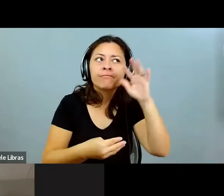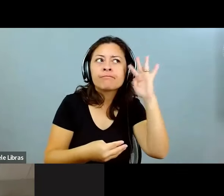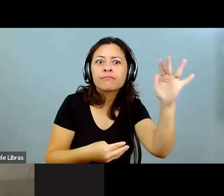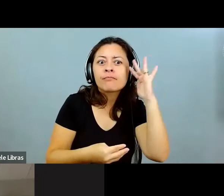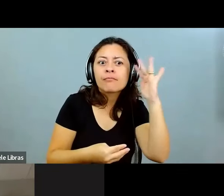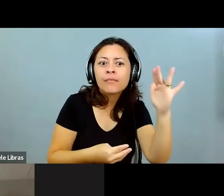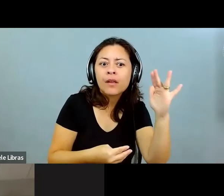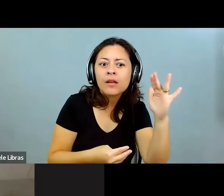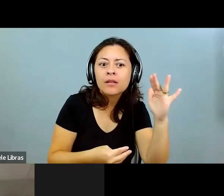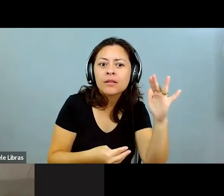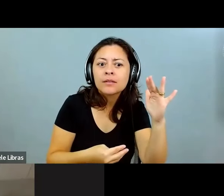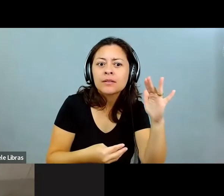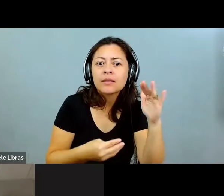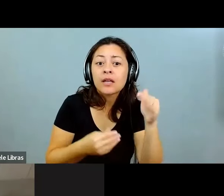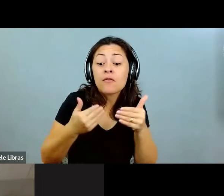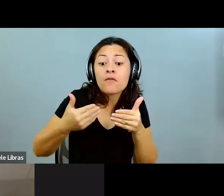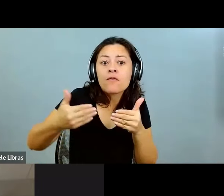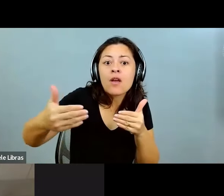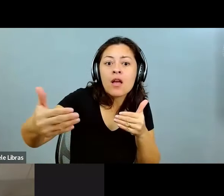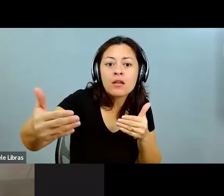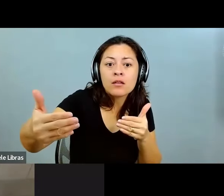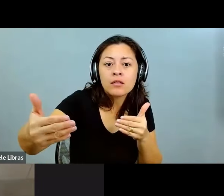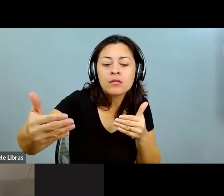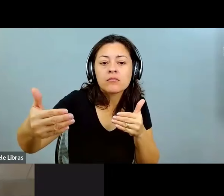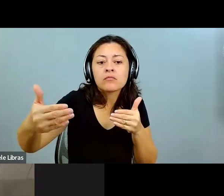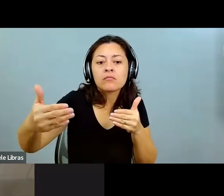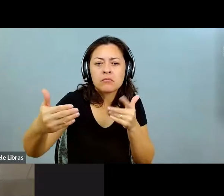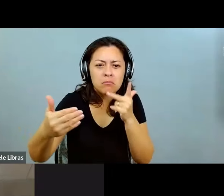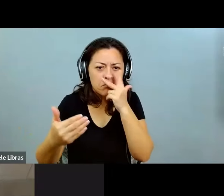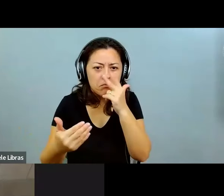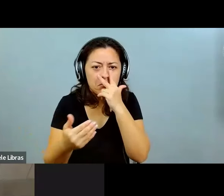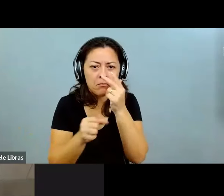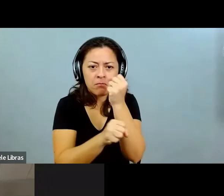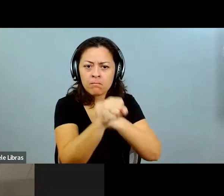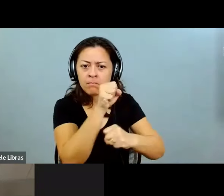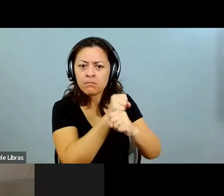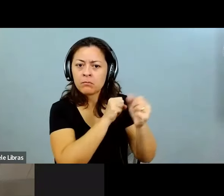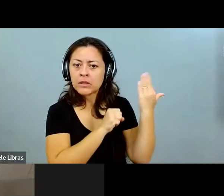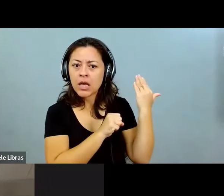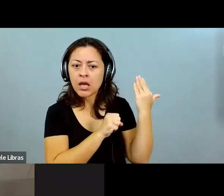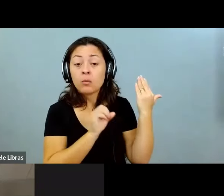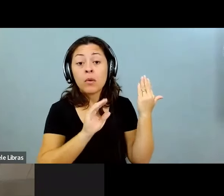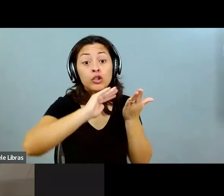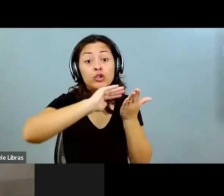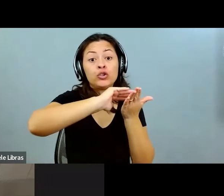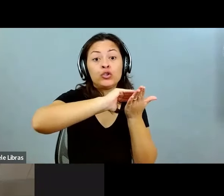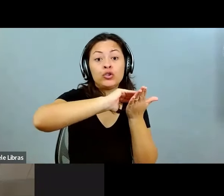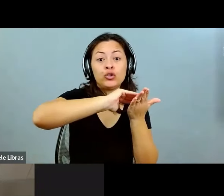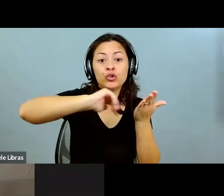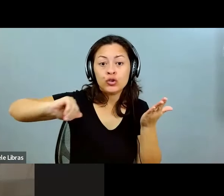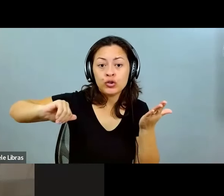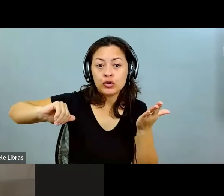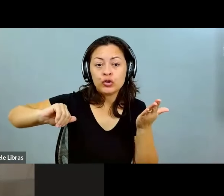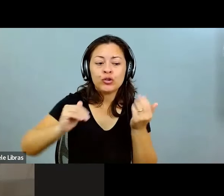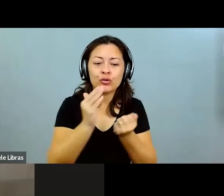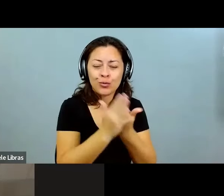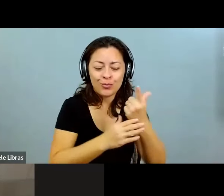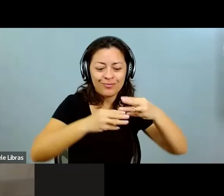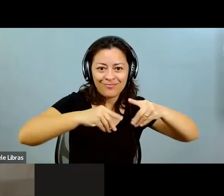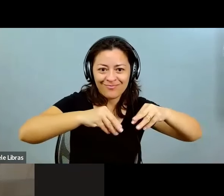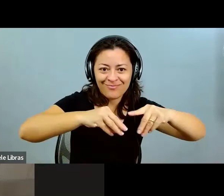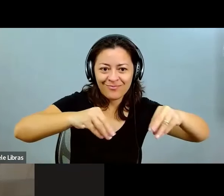capex recorrente por assim dizer parecido com o que foi o ano passado né excluindo a a parcela das compras de terras eh